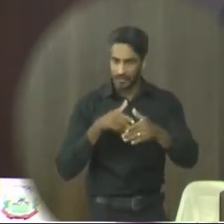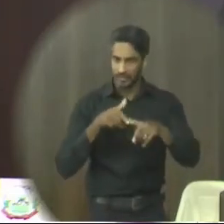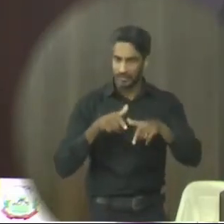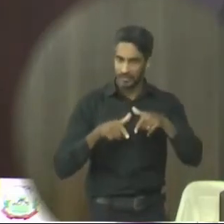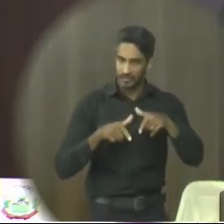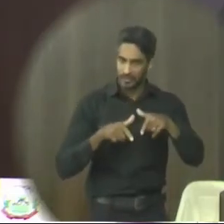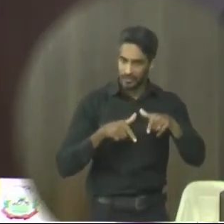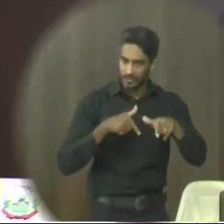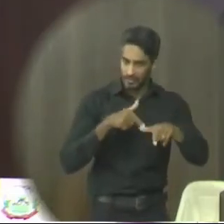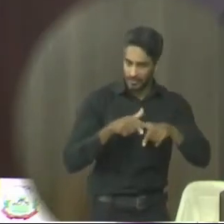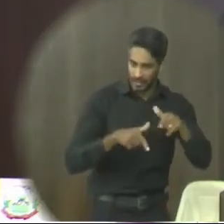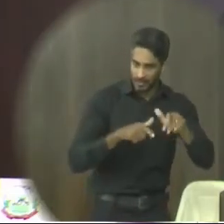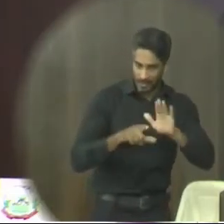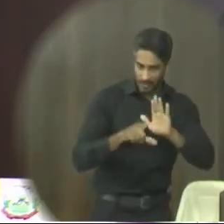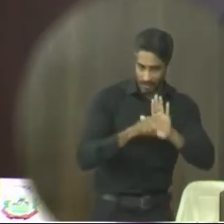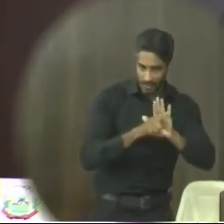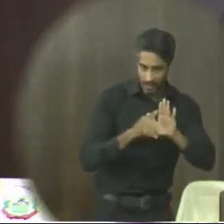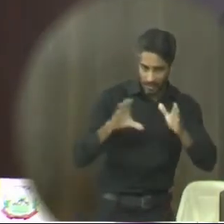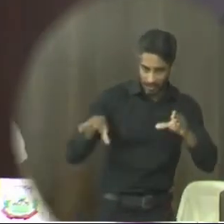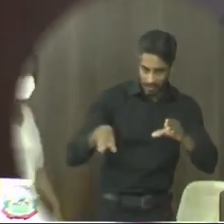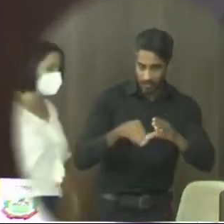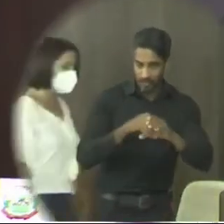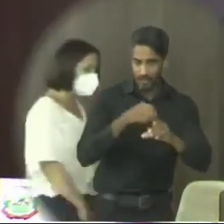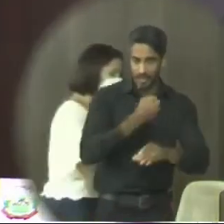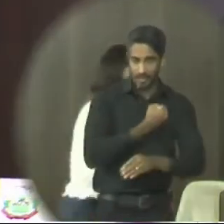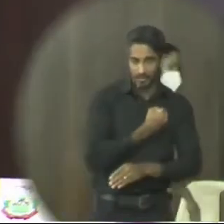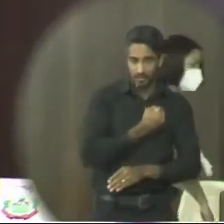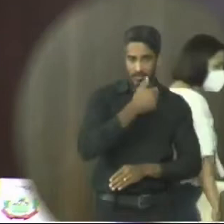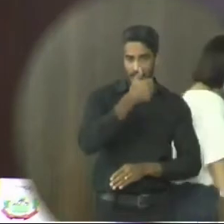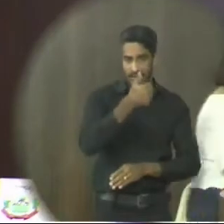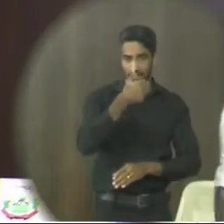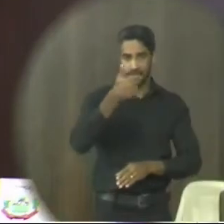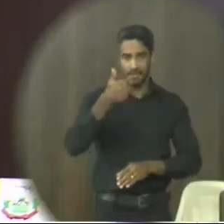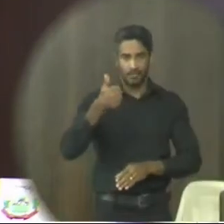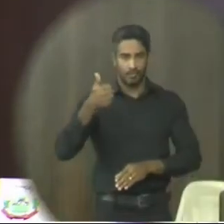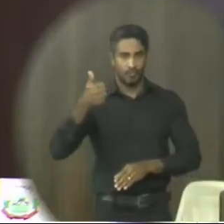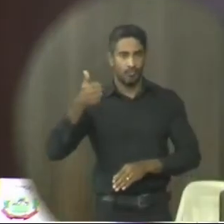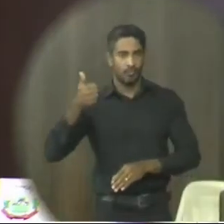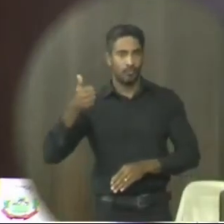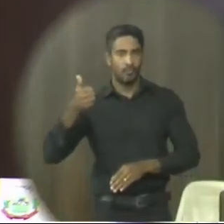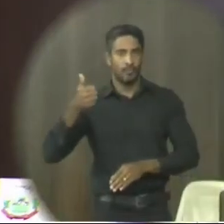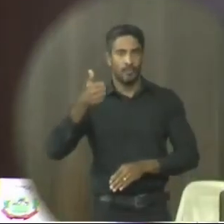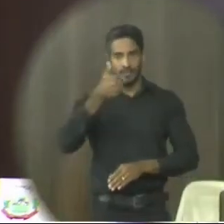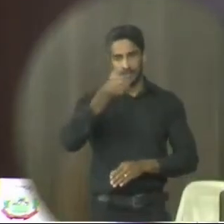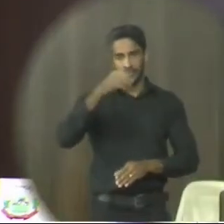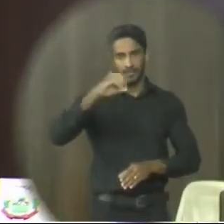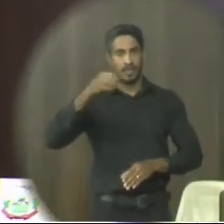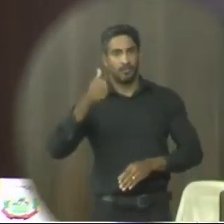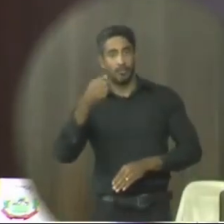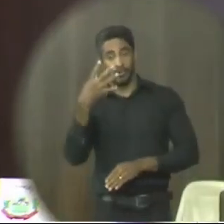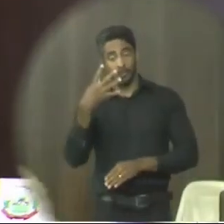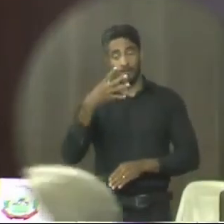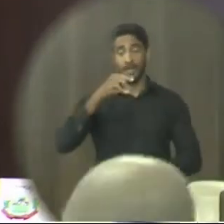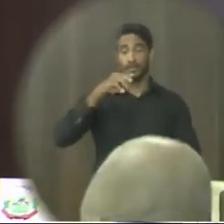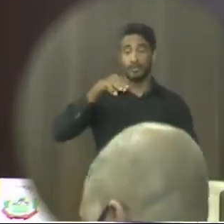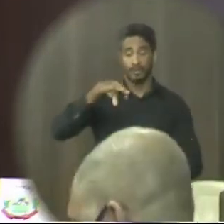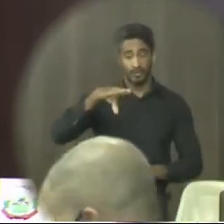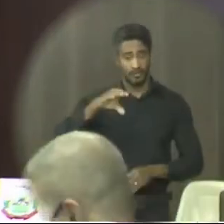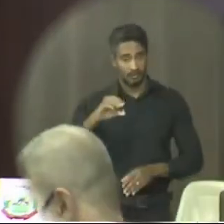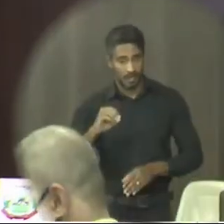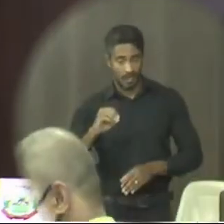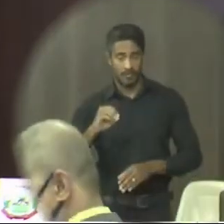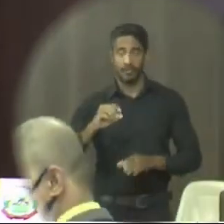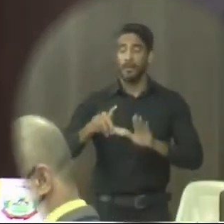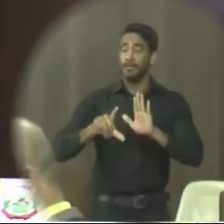Lei Complementar Federal número 101, de 4 de maio de 2000, Lei de Responsabilidade